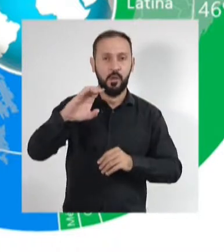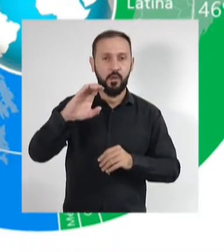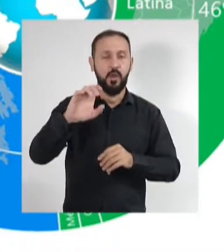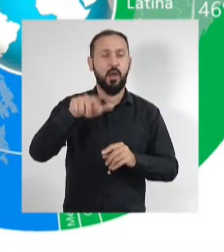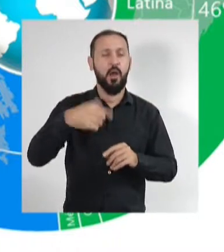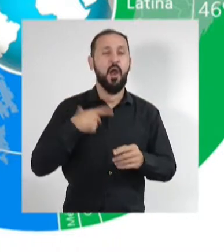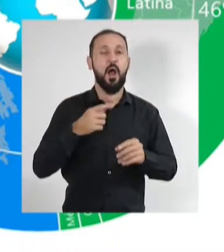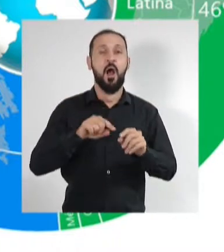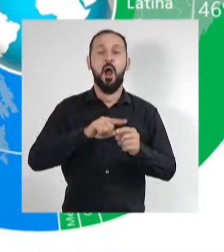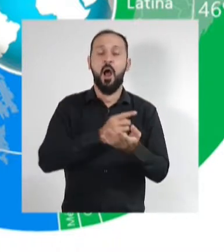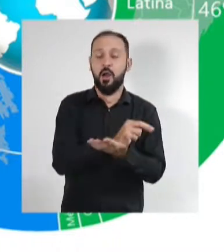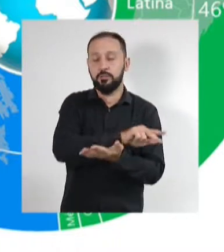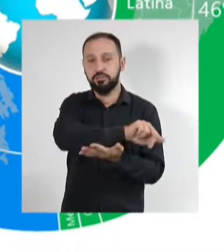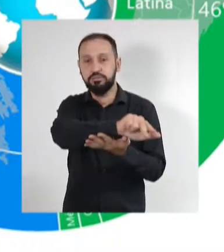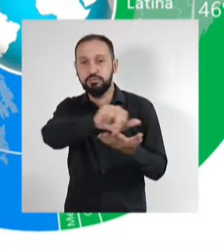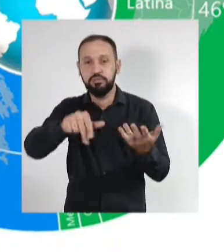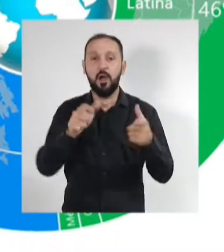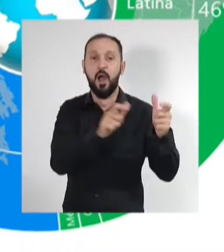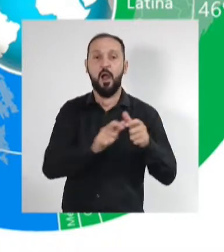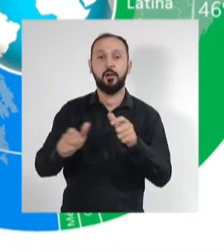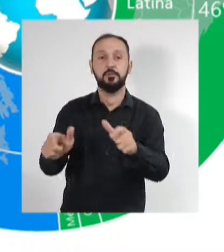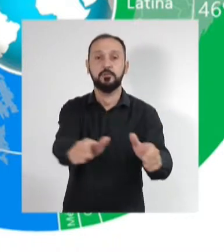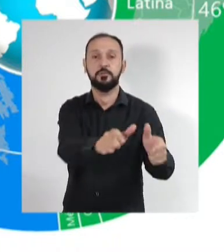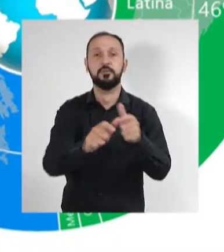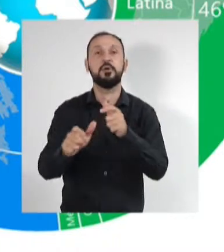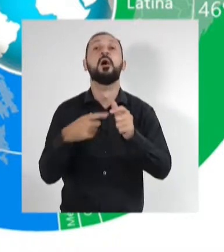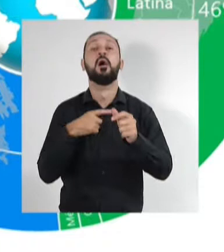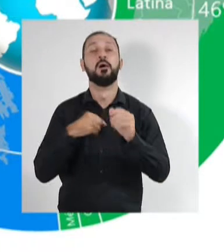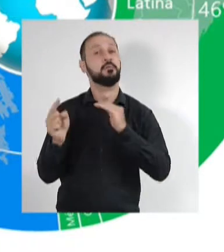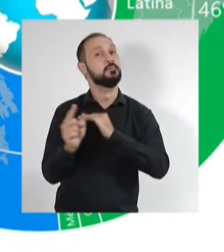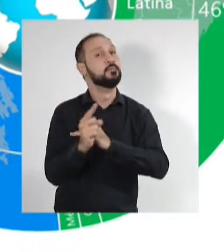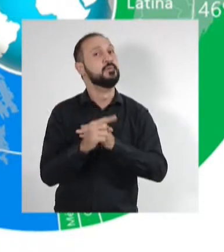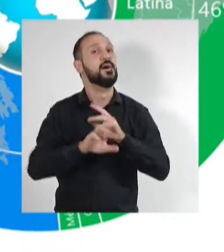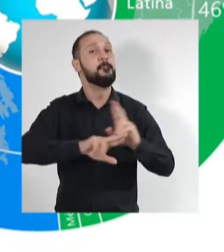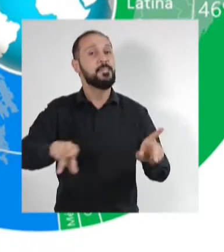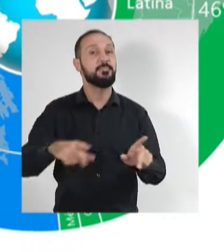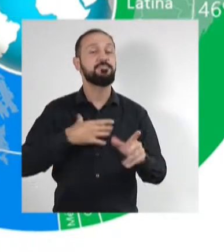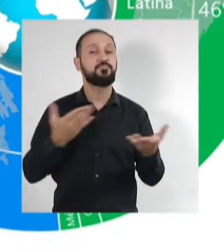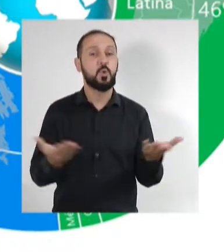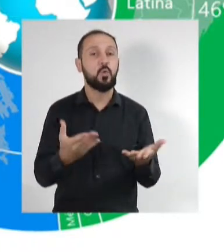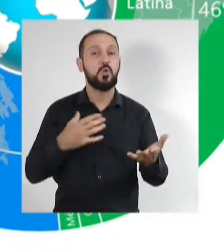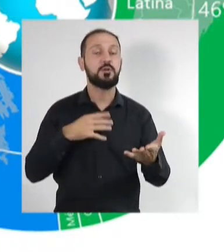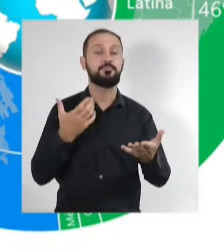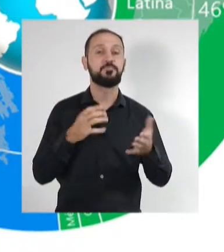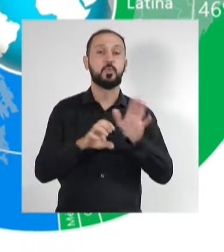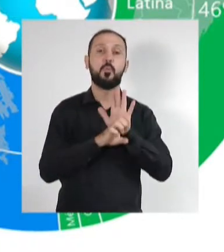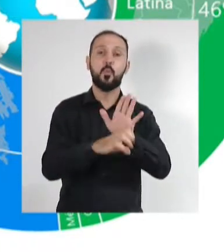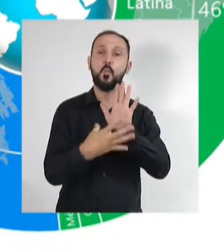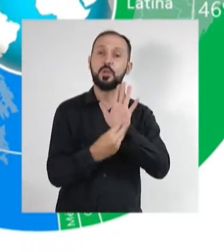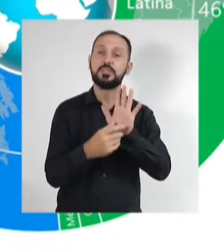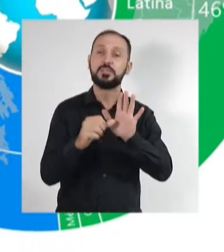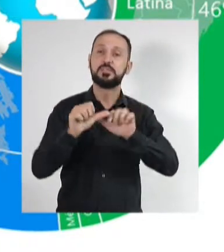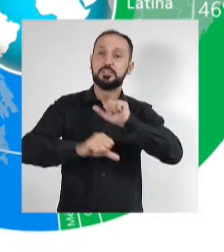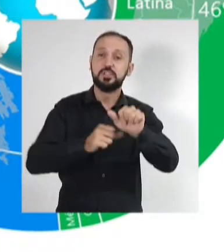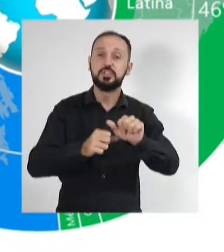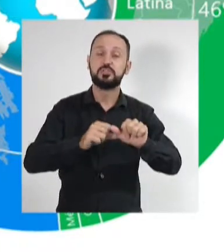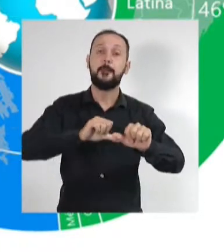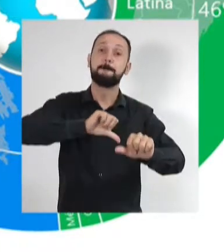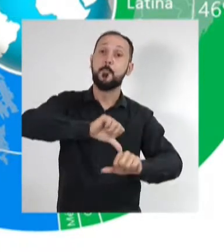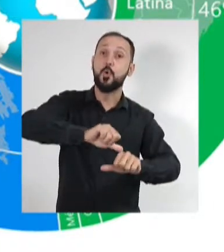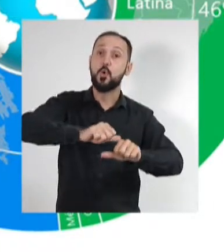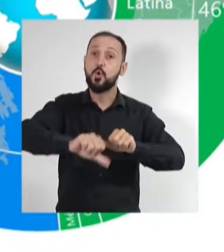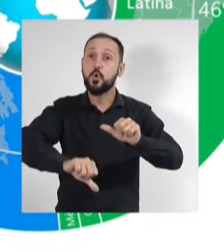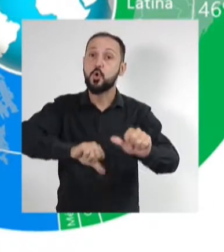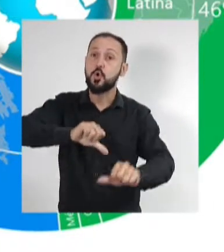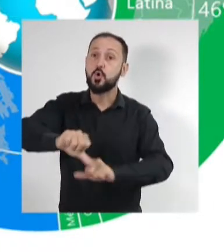algo muito pervasivo, está presente em todos os cantos, em todos os locais, e existe uma transformação nos modelos de negócios. Então, a gente passa a ver, dentro